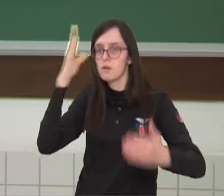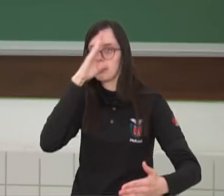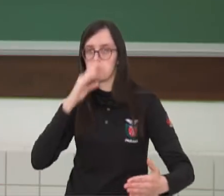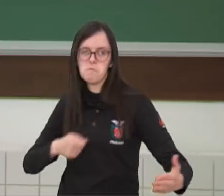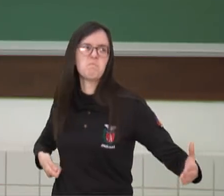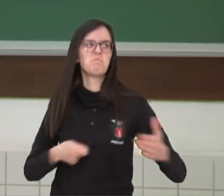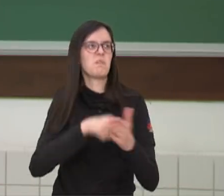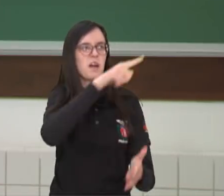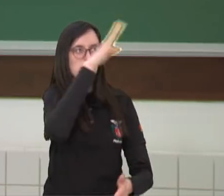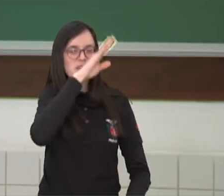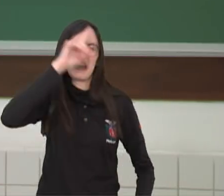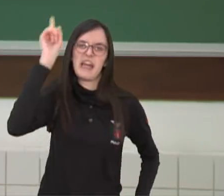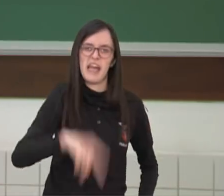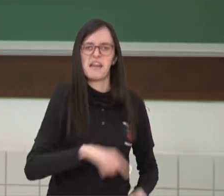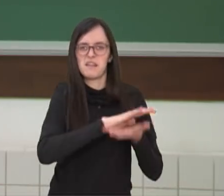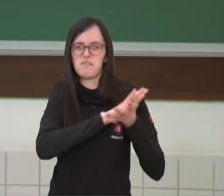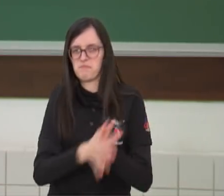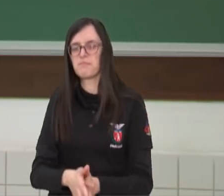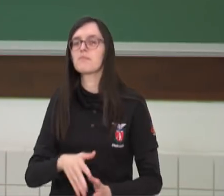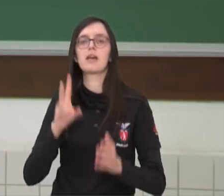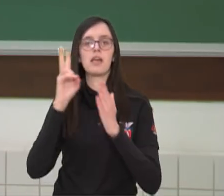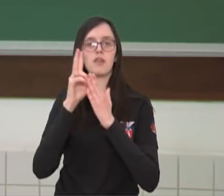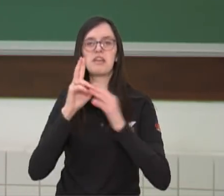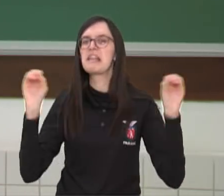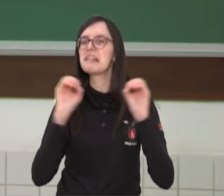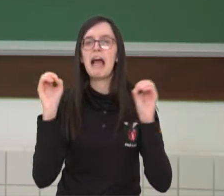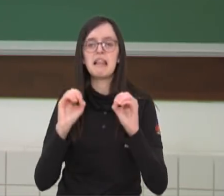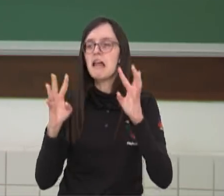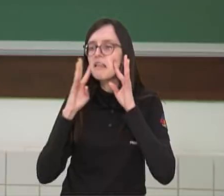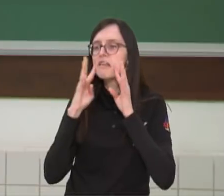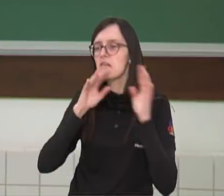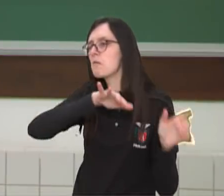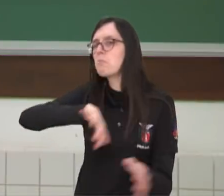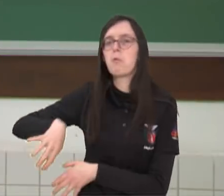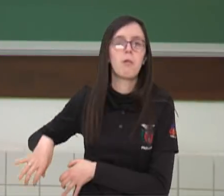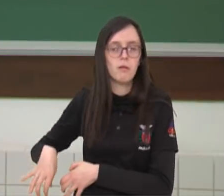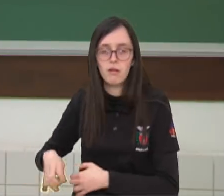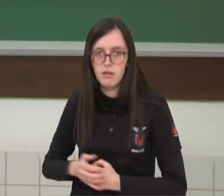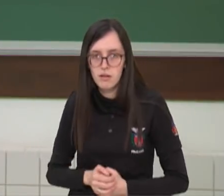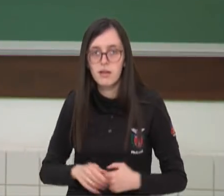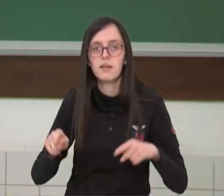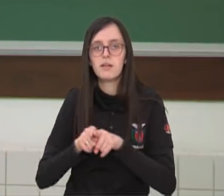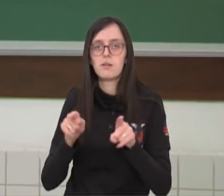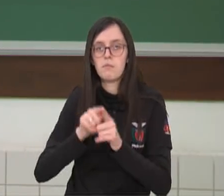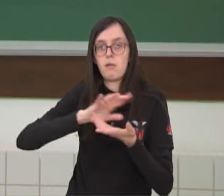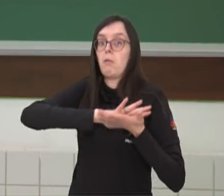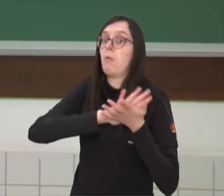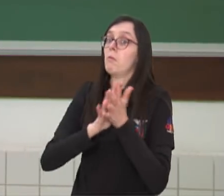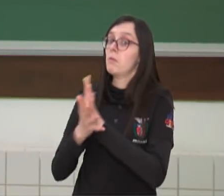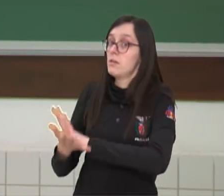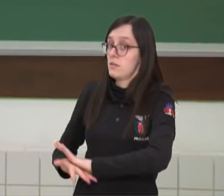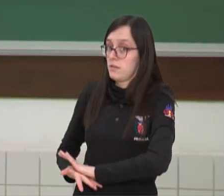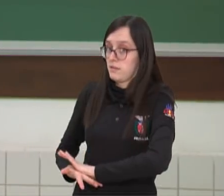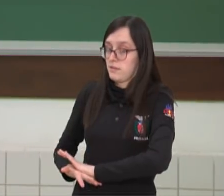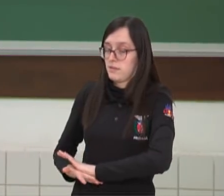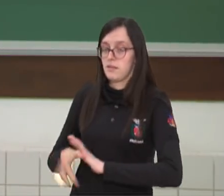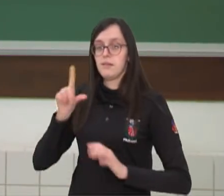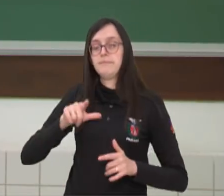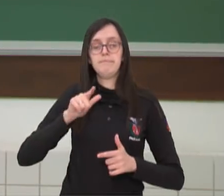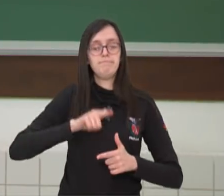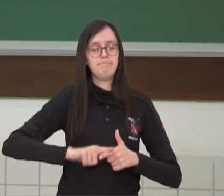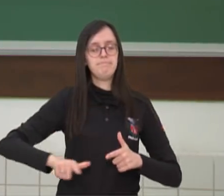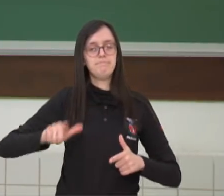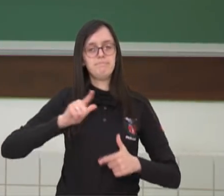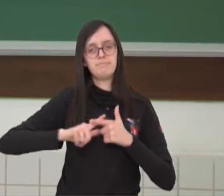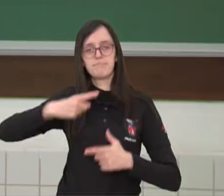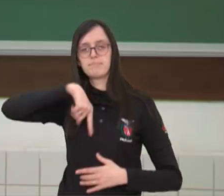acusado de massacrar os indígenas, não dar nenhuma atenção e ainda eliminar os indígenas. Um problema